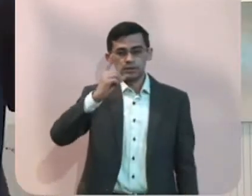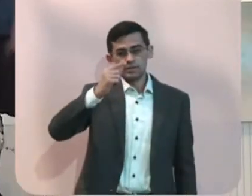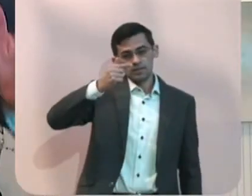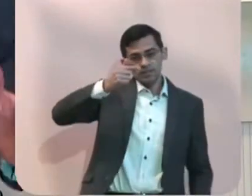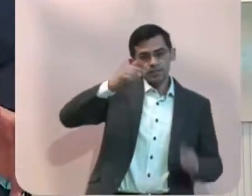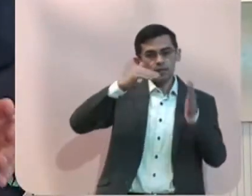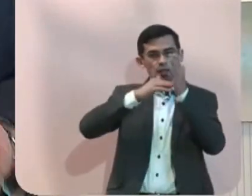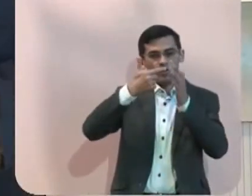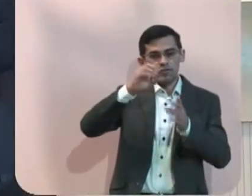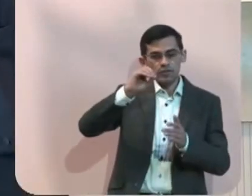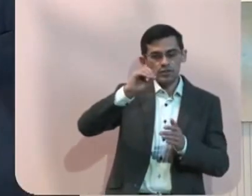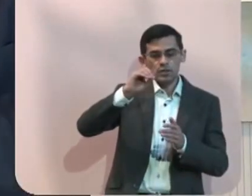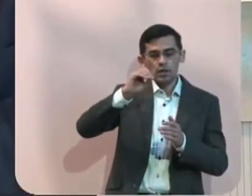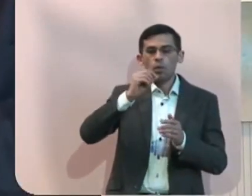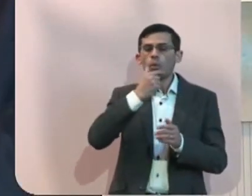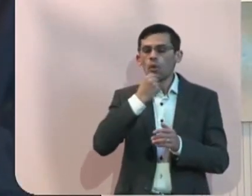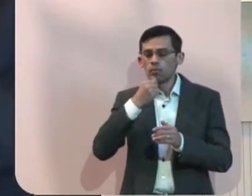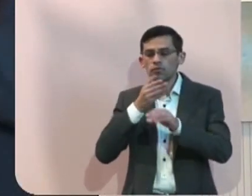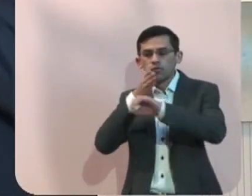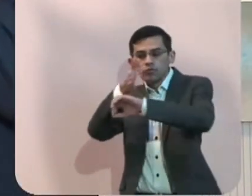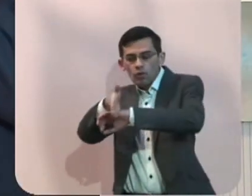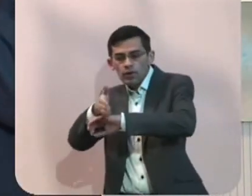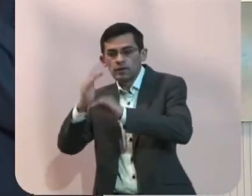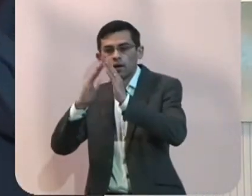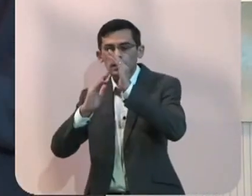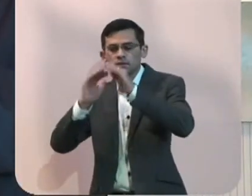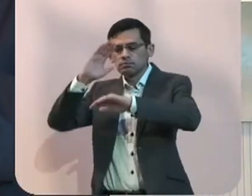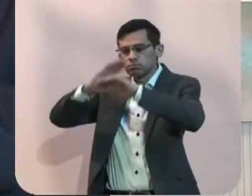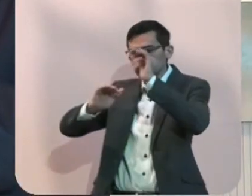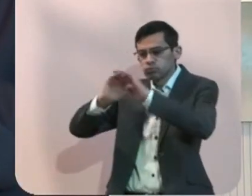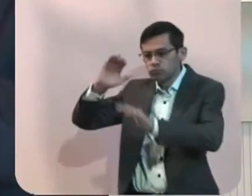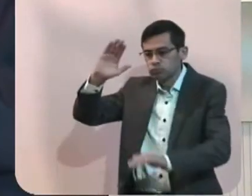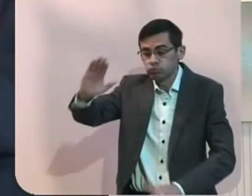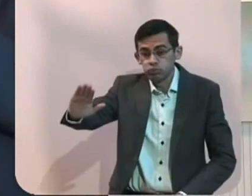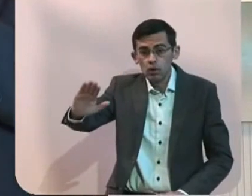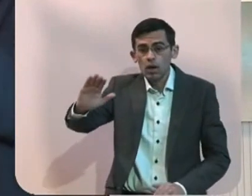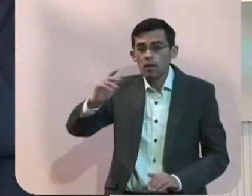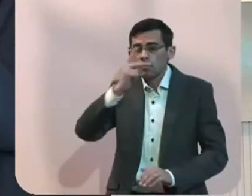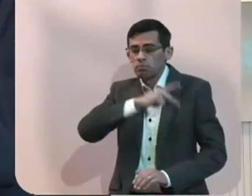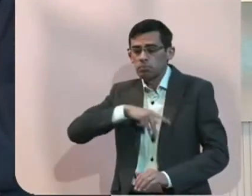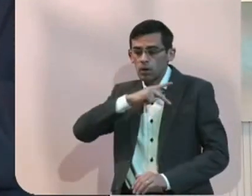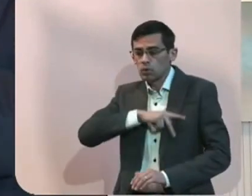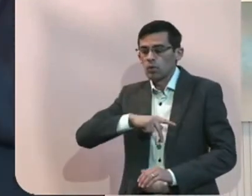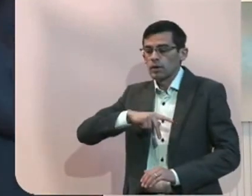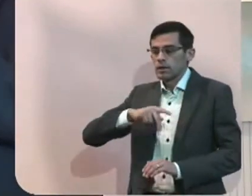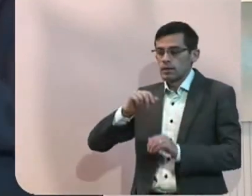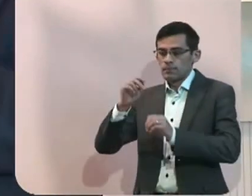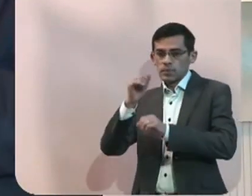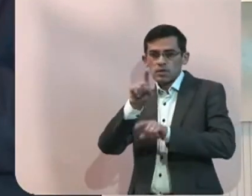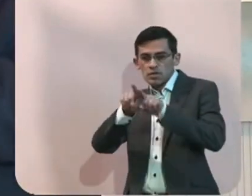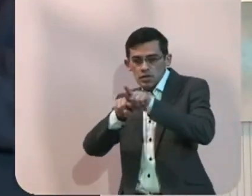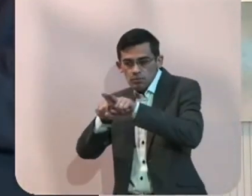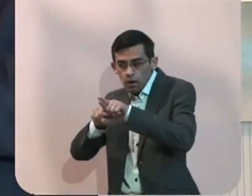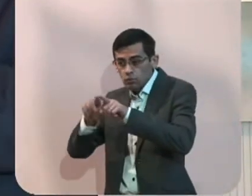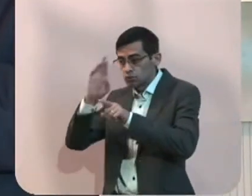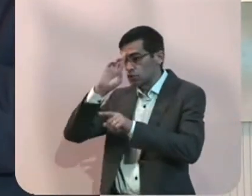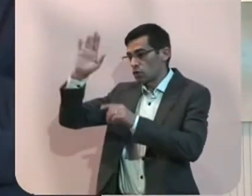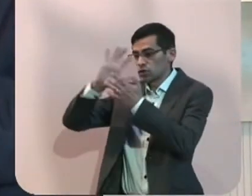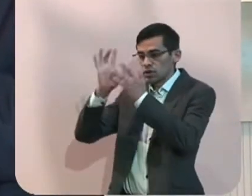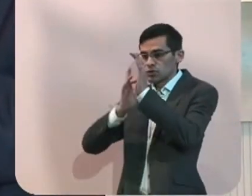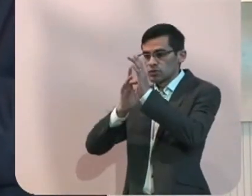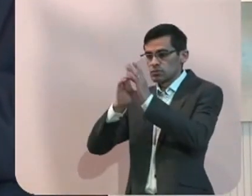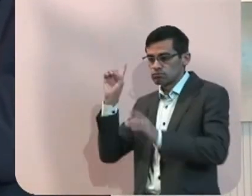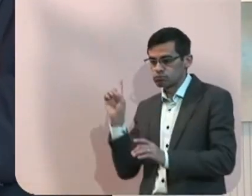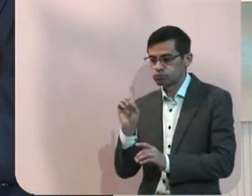assim: então Ananias foi e entrou na casa, pôs as mãos sobre Paulo e disse: irmão Saulo, o Senhor Jesus, que lhe apareceu